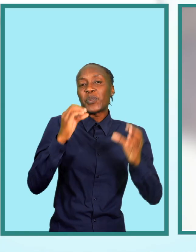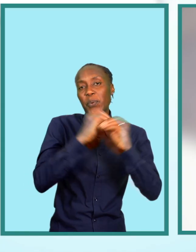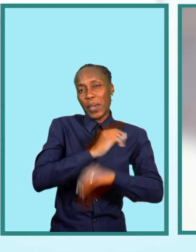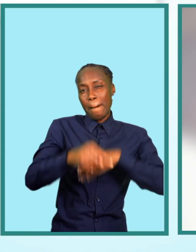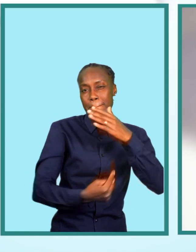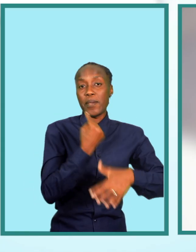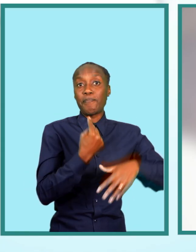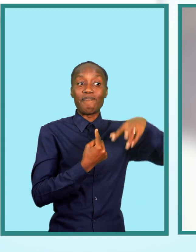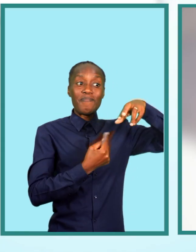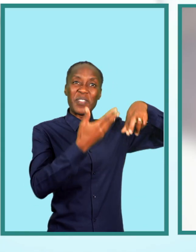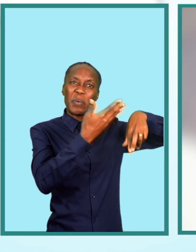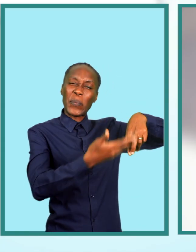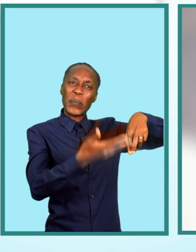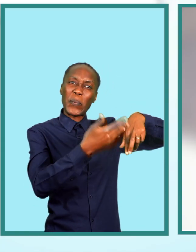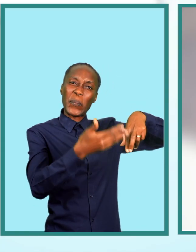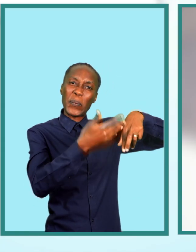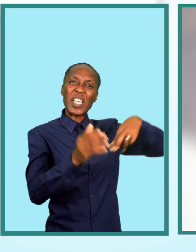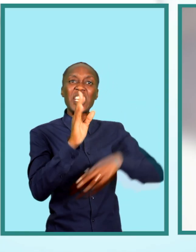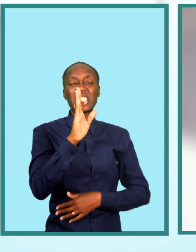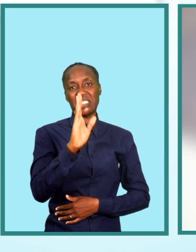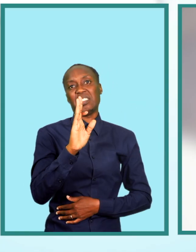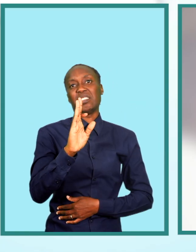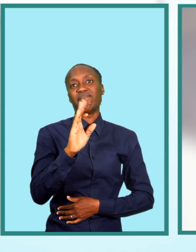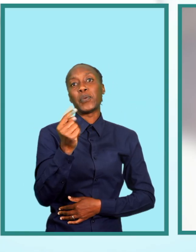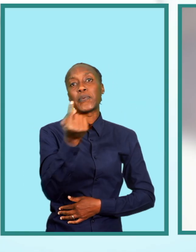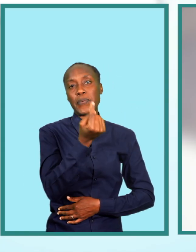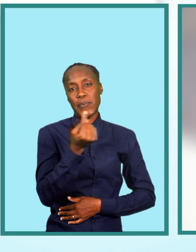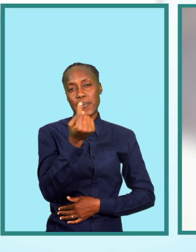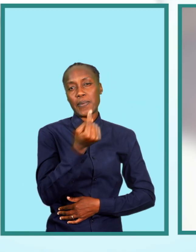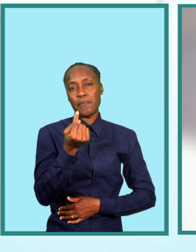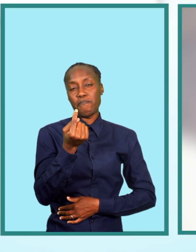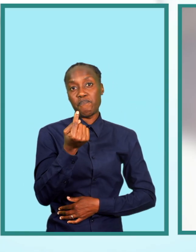eu tive fístula obstétrica.